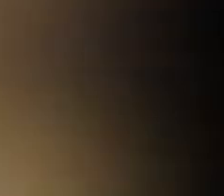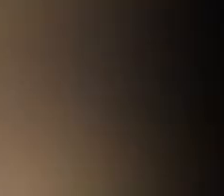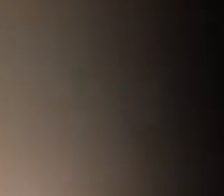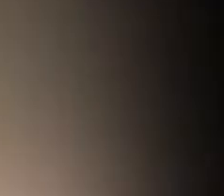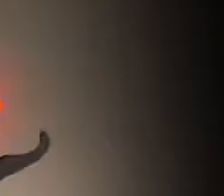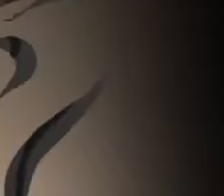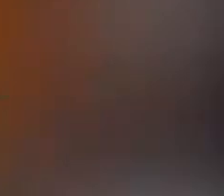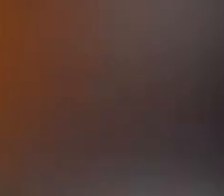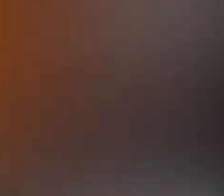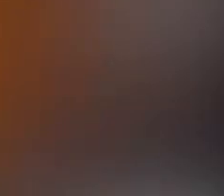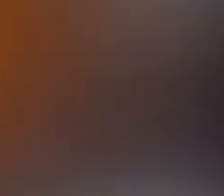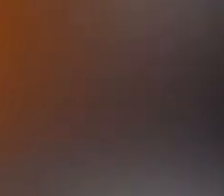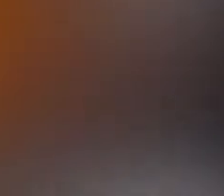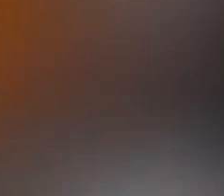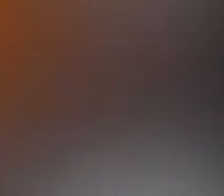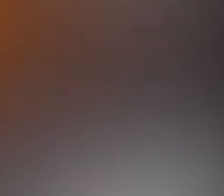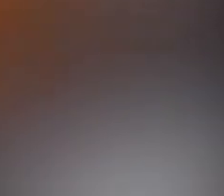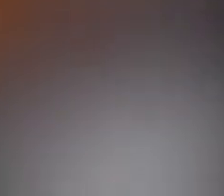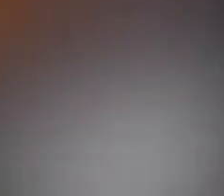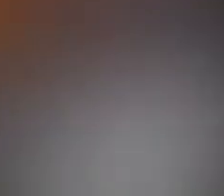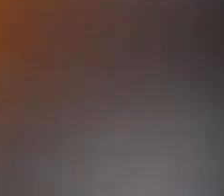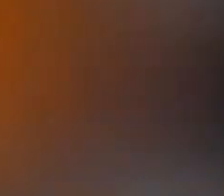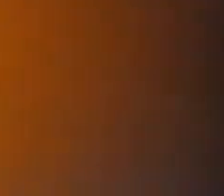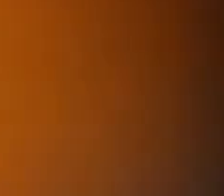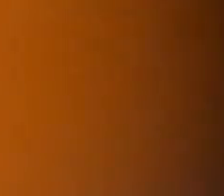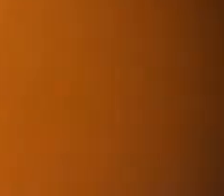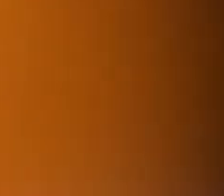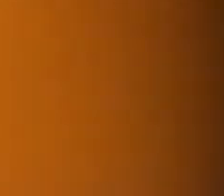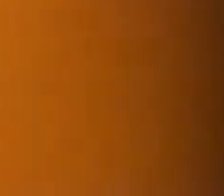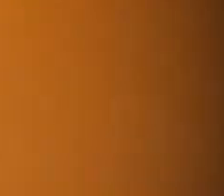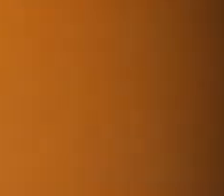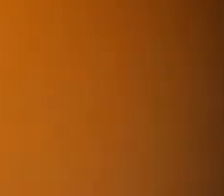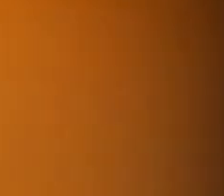polvilho integral. Ó o pai como tá aqui, ó.